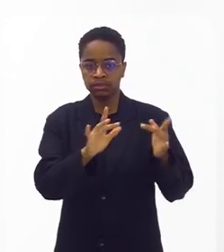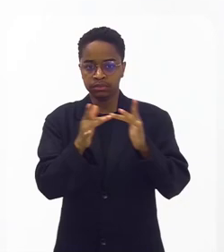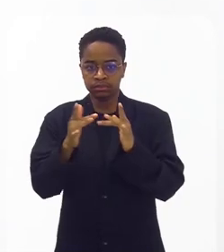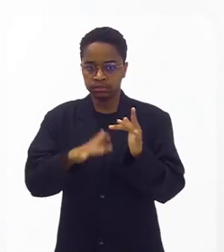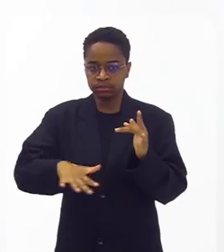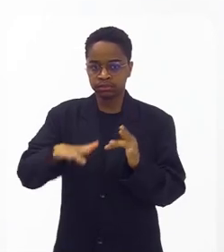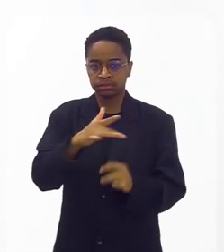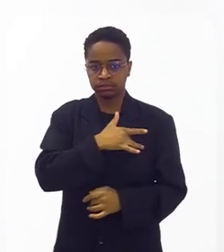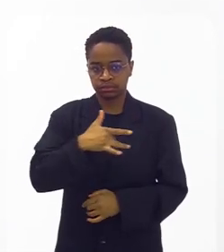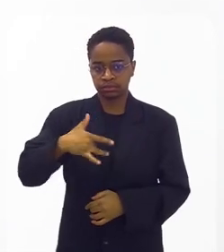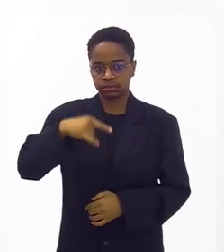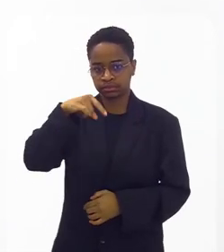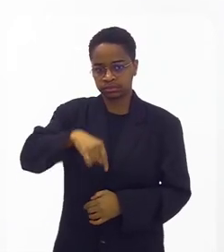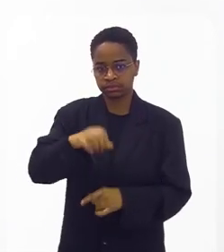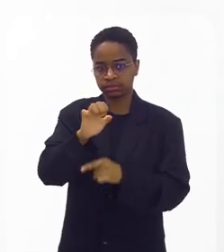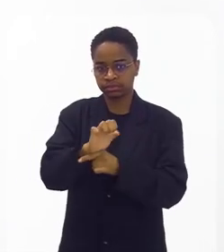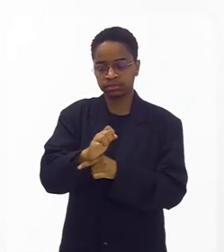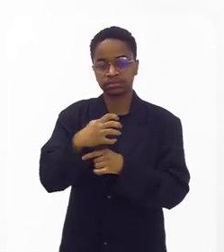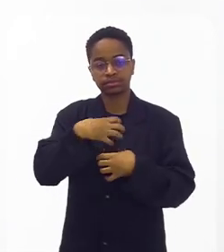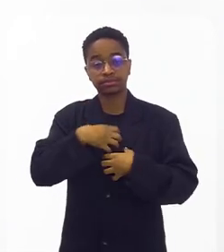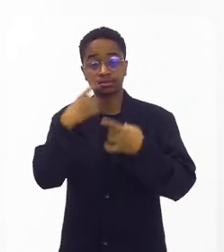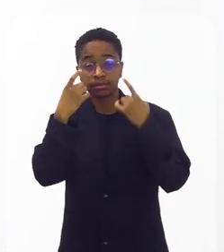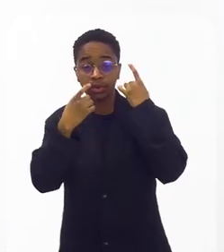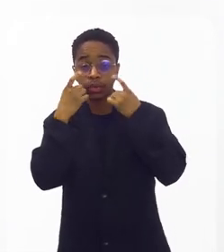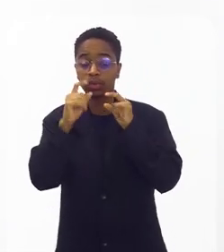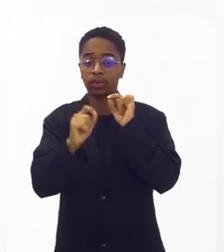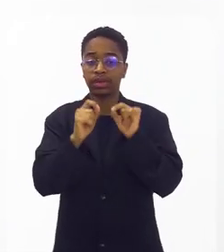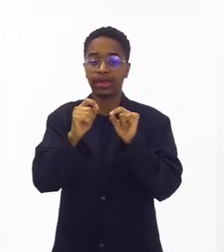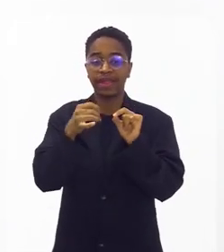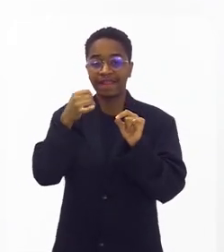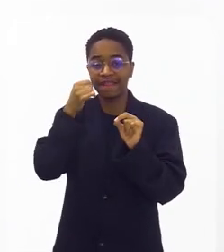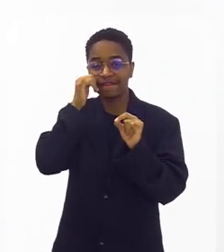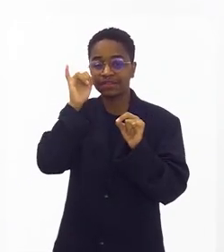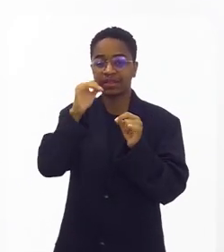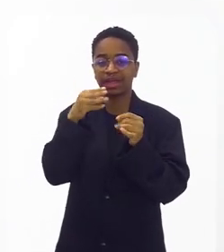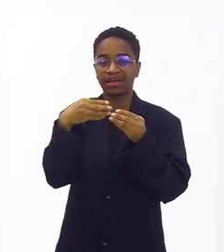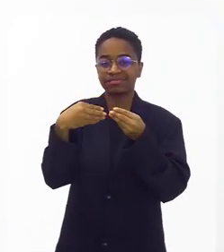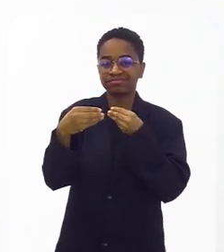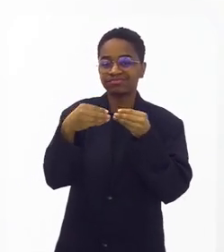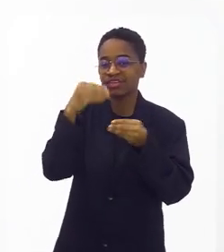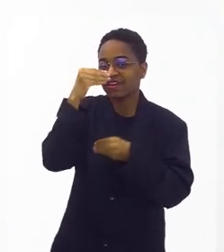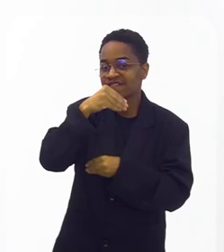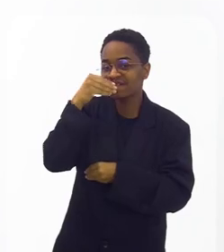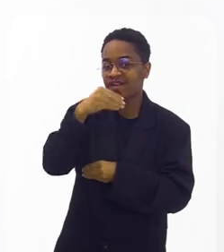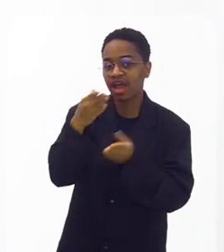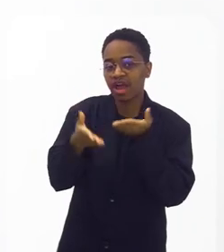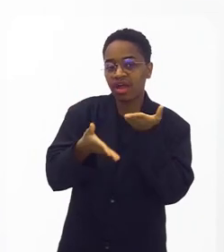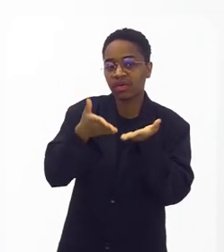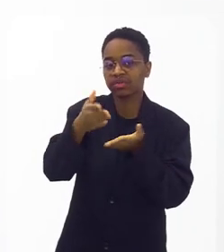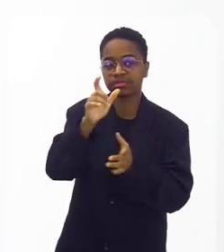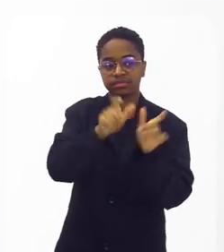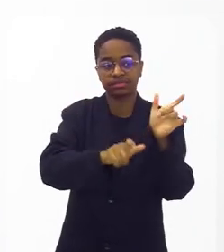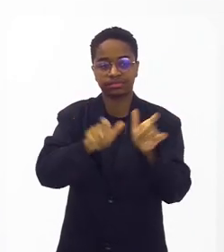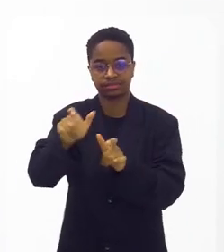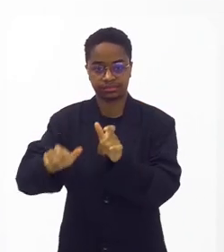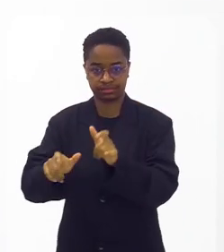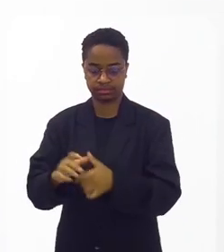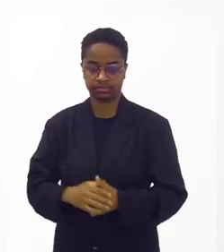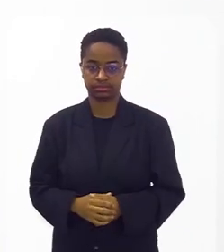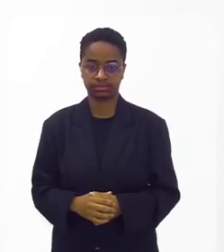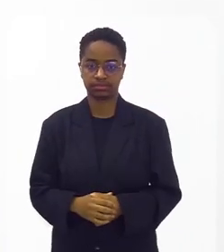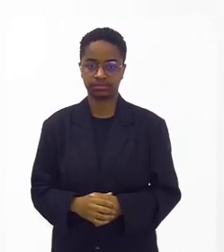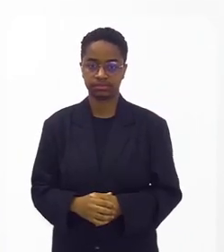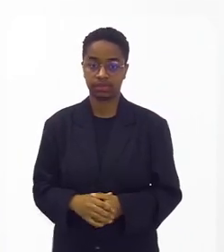de saúde do Estado em não fragilizar o atendimento a essa pessoa,